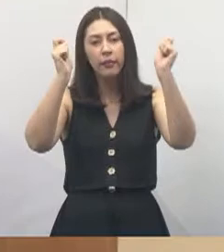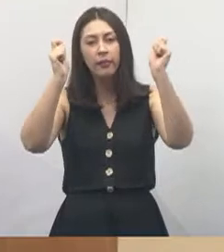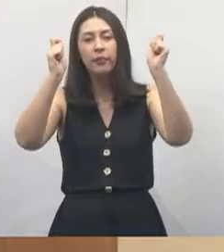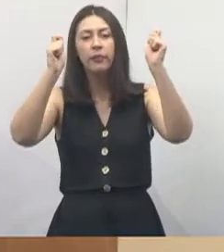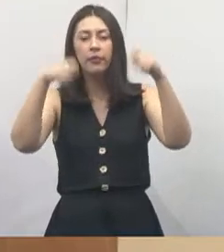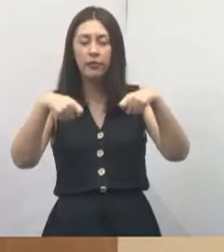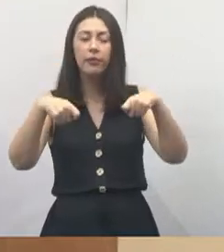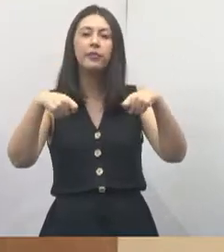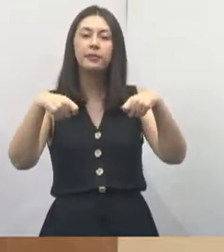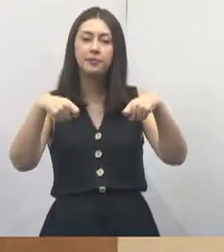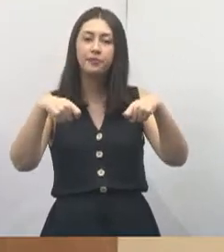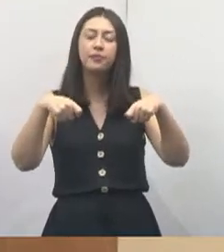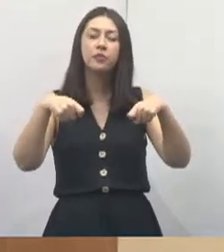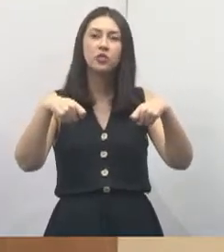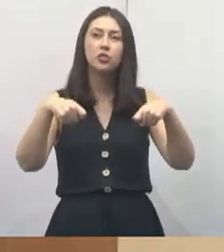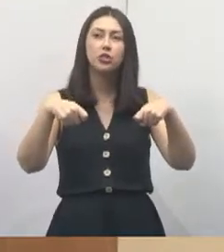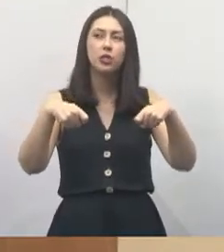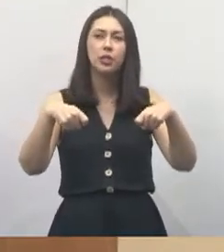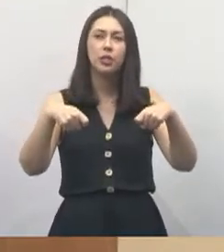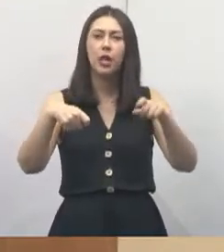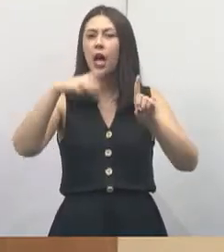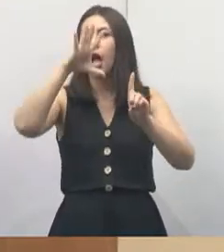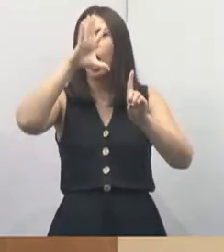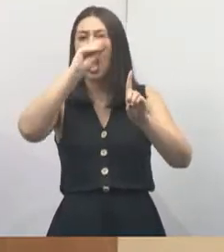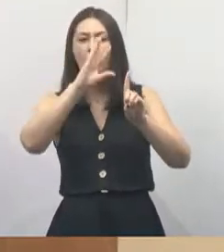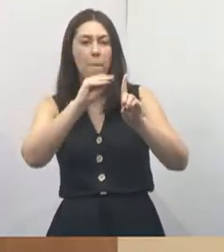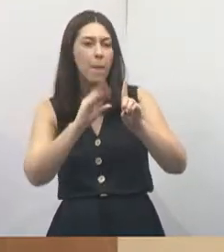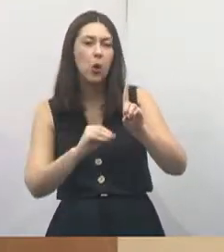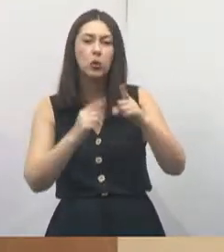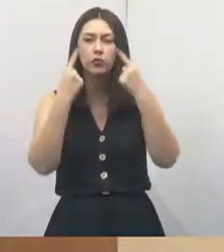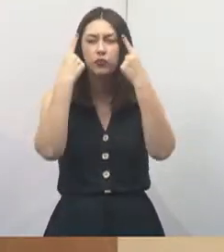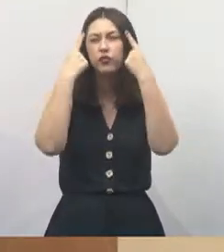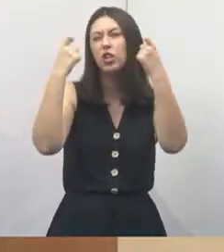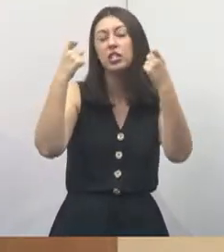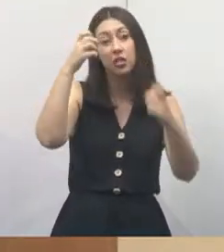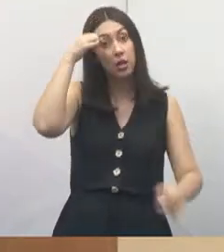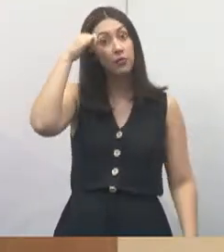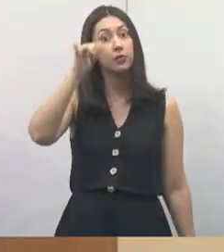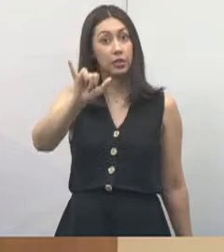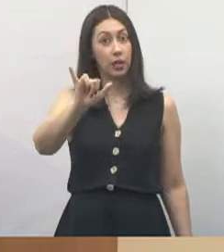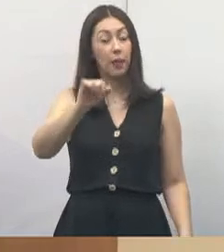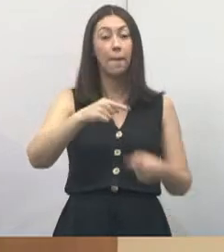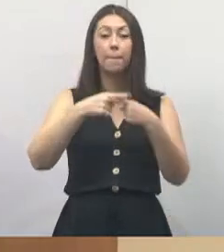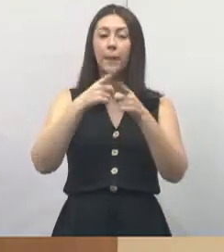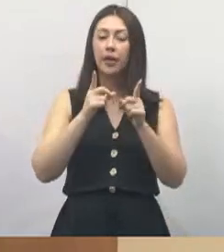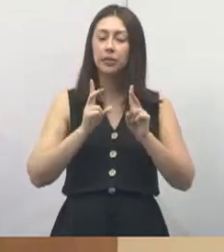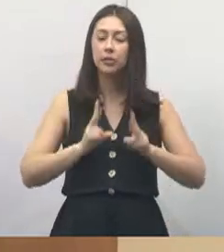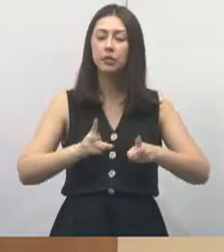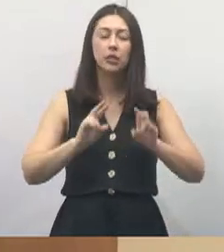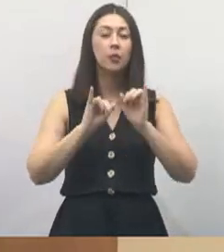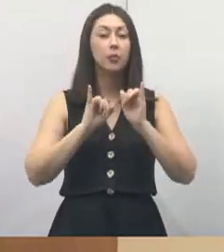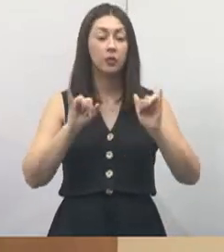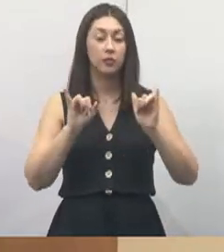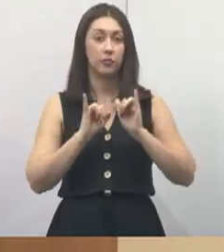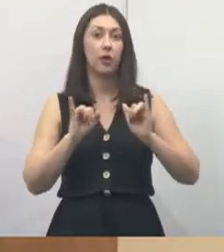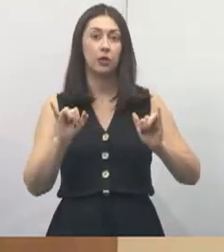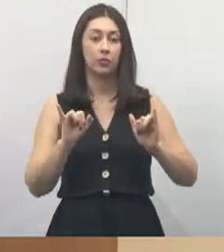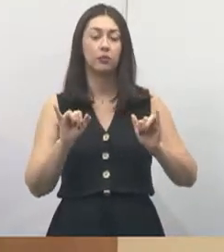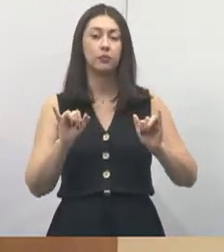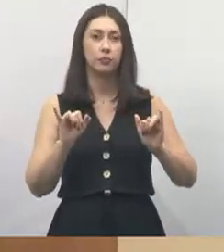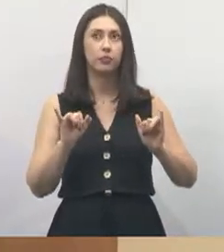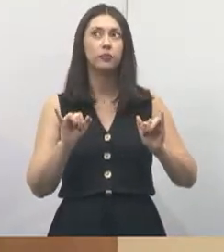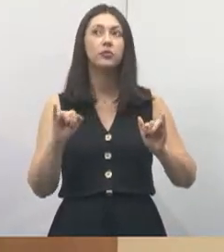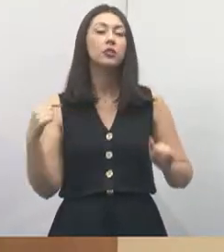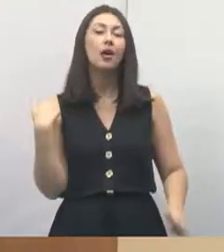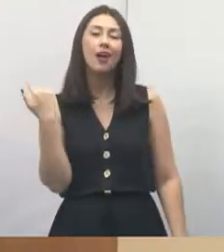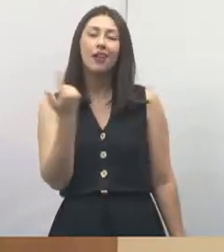para coibir os abusos, coibir a violência. Mas eu sempre friso que, para isso,